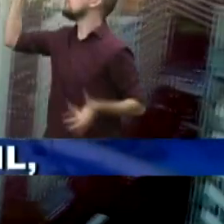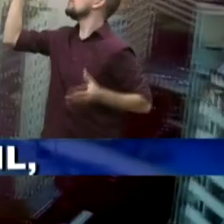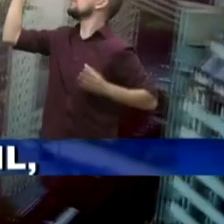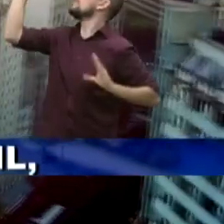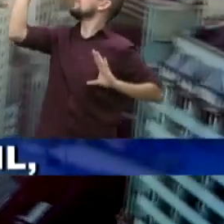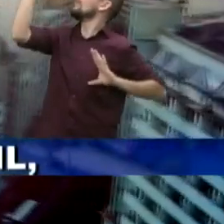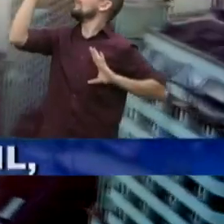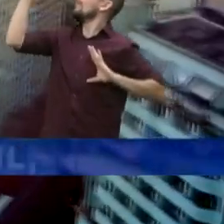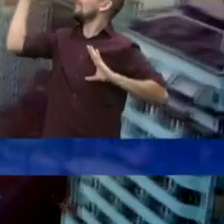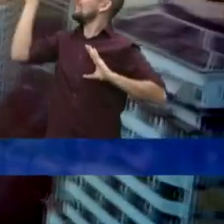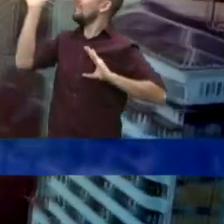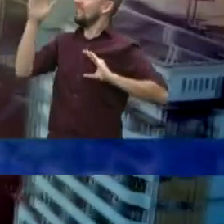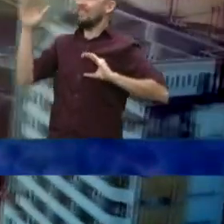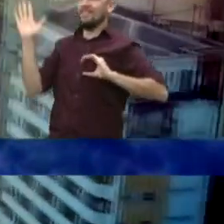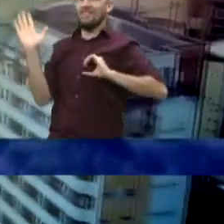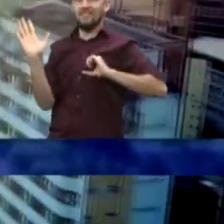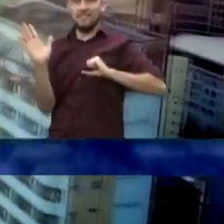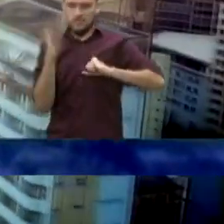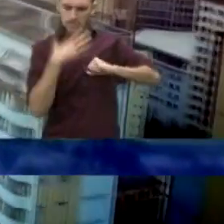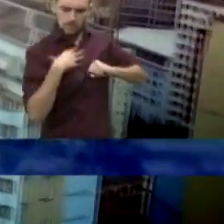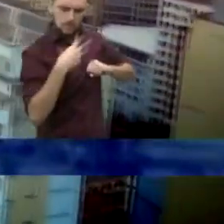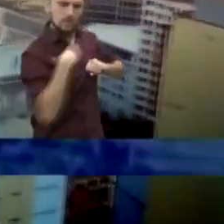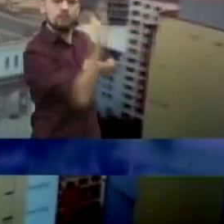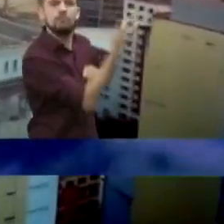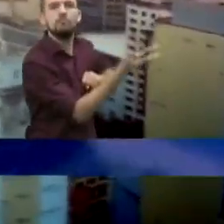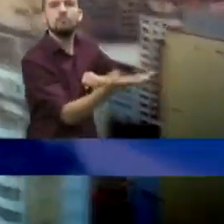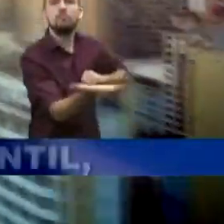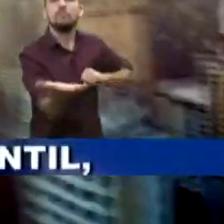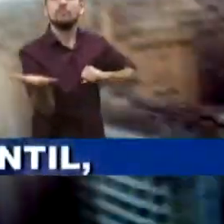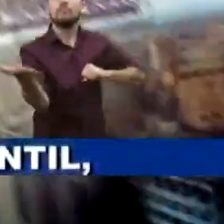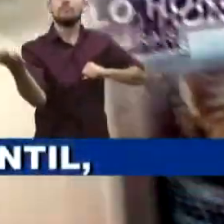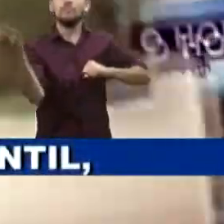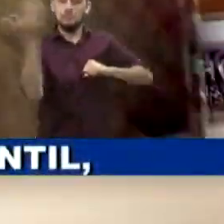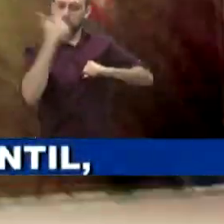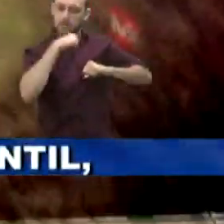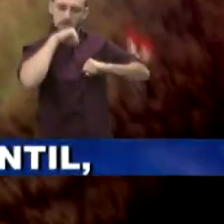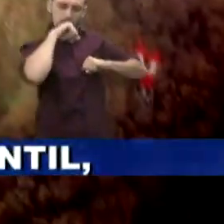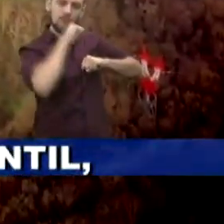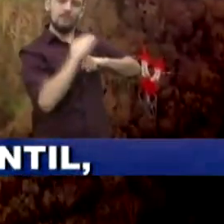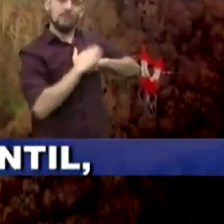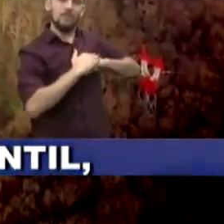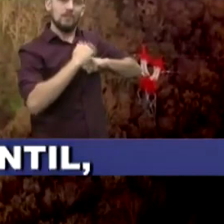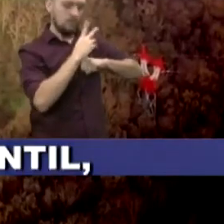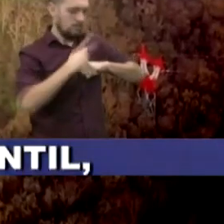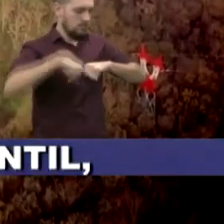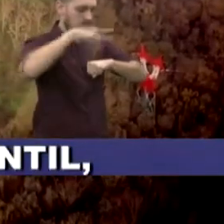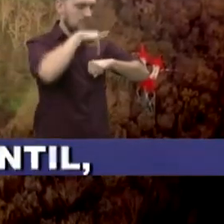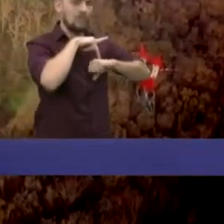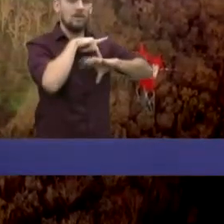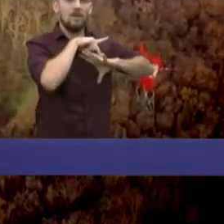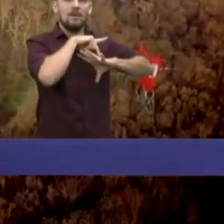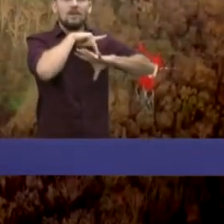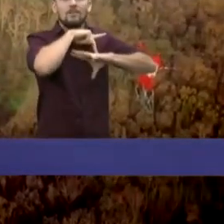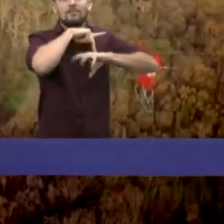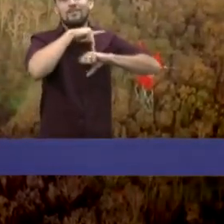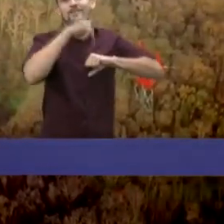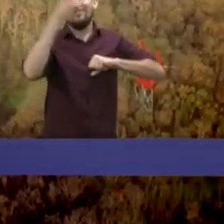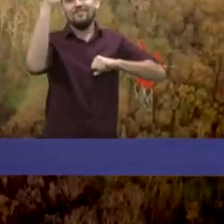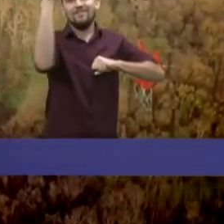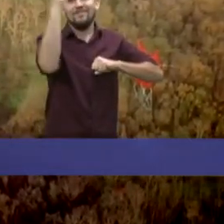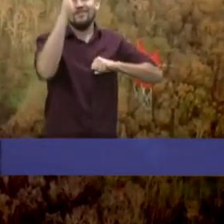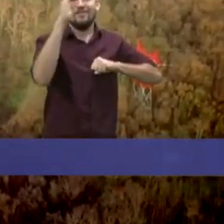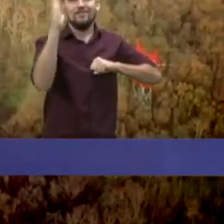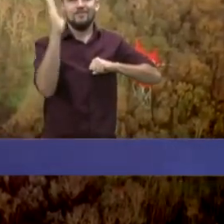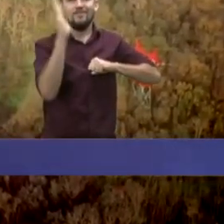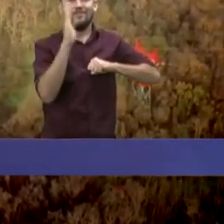Entre outras milhas do Brasil, a pátria amada. Dos filhos deste sol, és mãe de ti, pátria